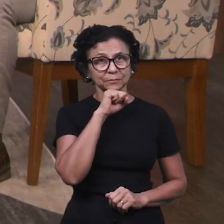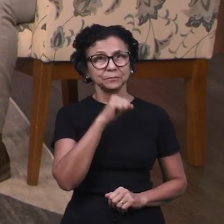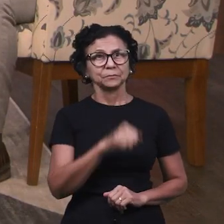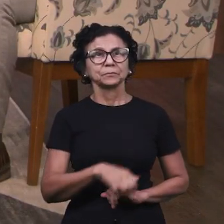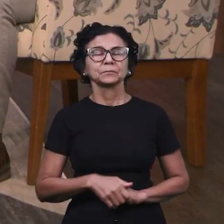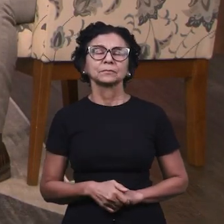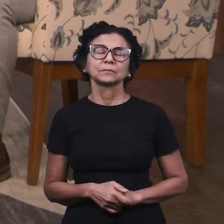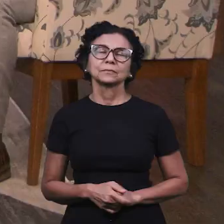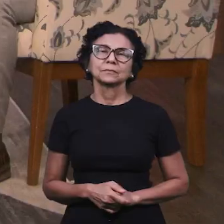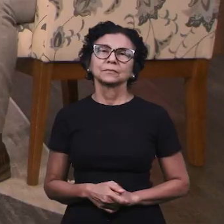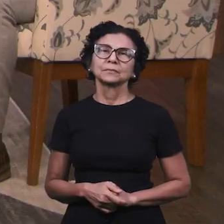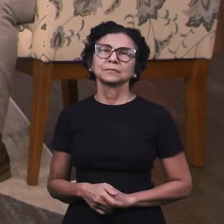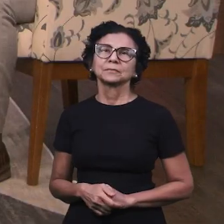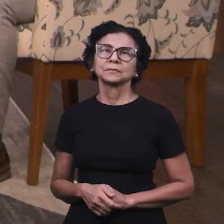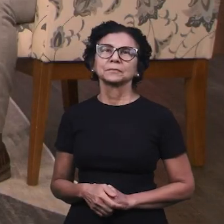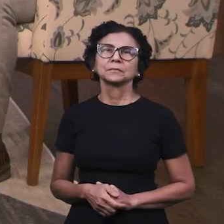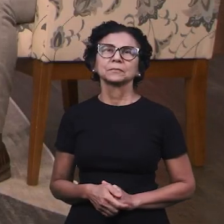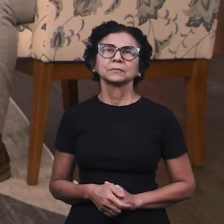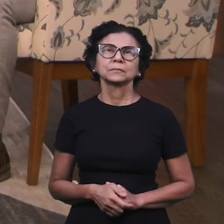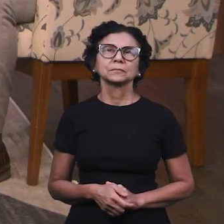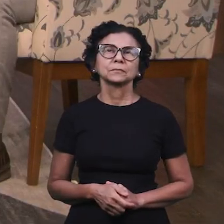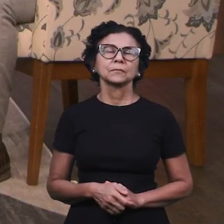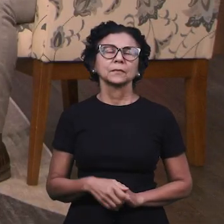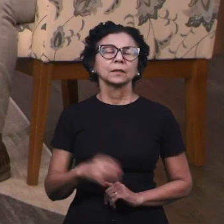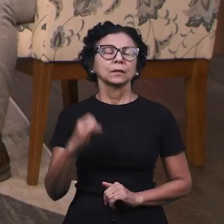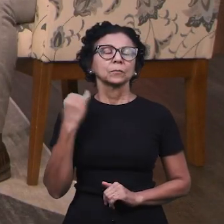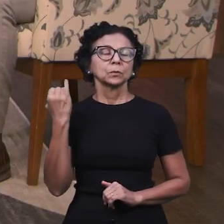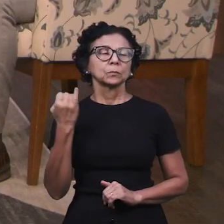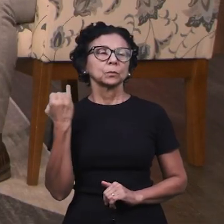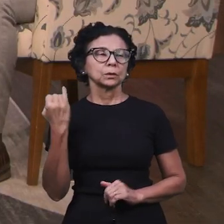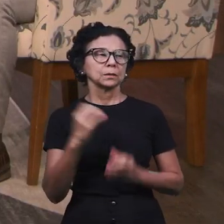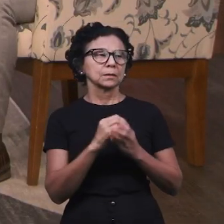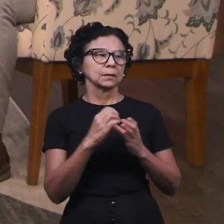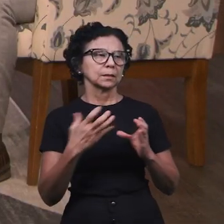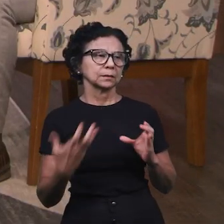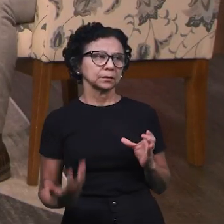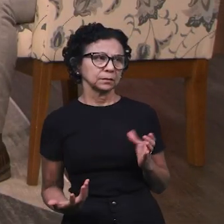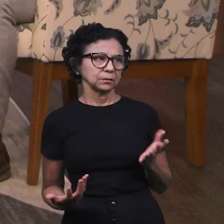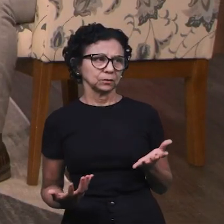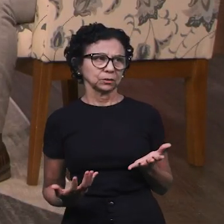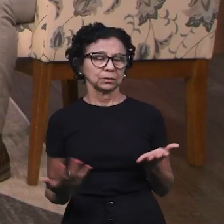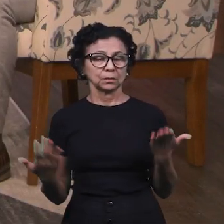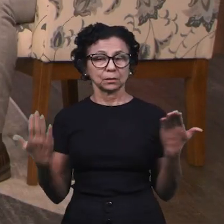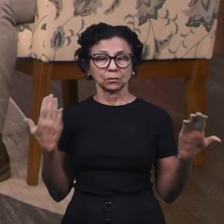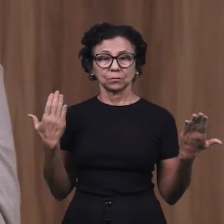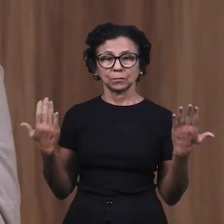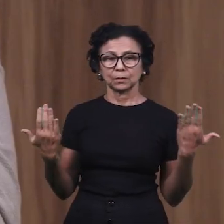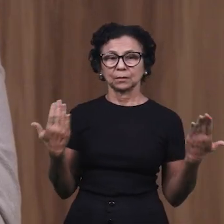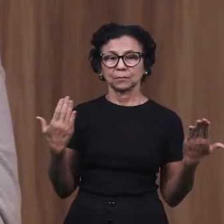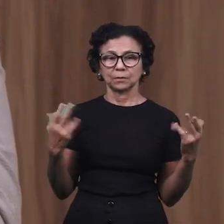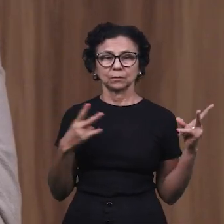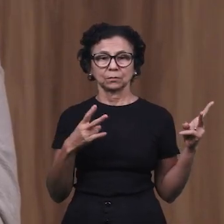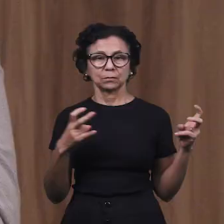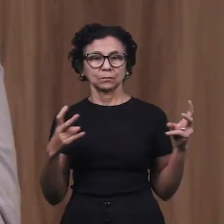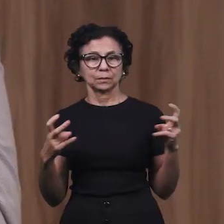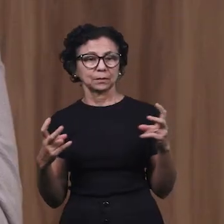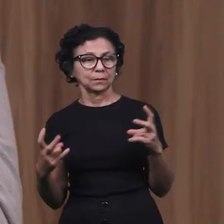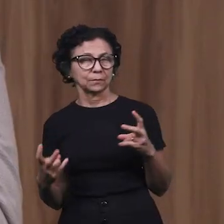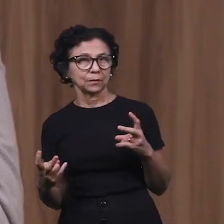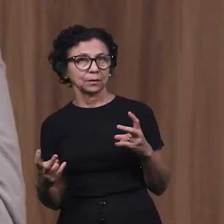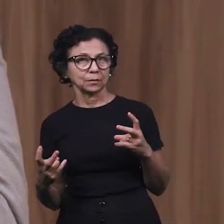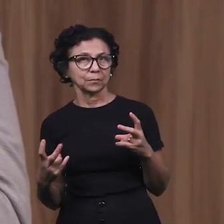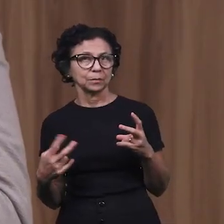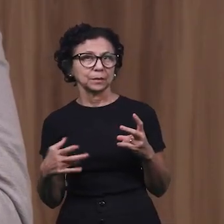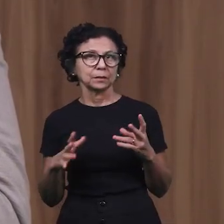precisamos confessar isso. Exatamente. Então é importante esses aspectos, porque nesses paralelos nós vamos encontrando